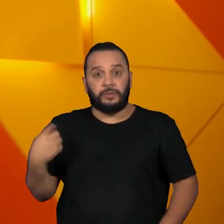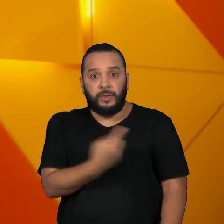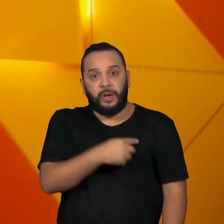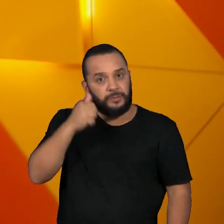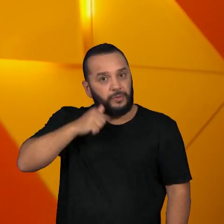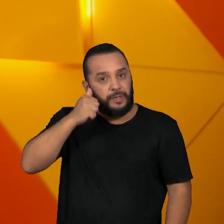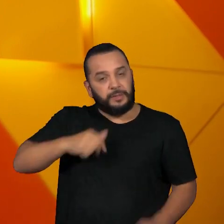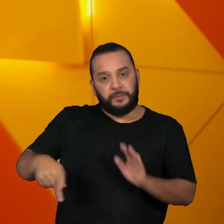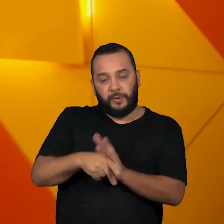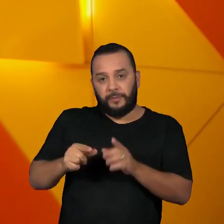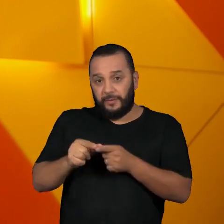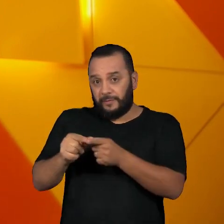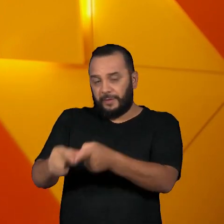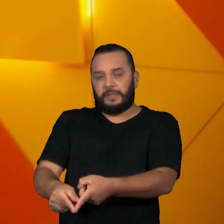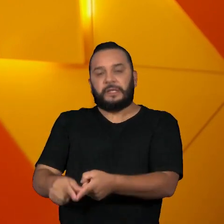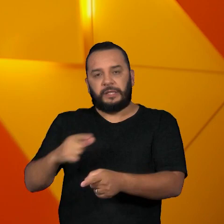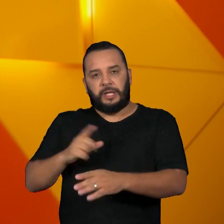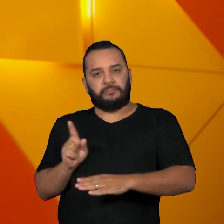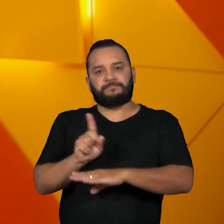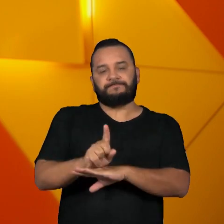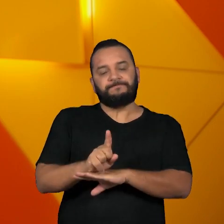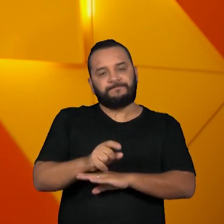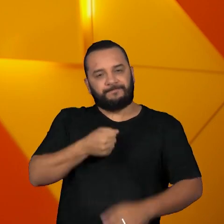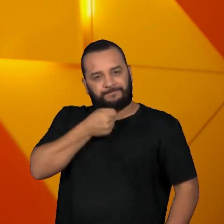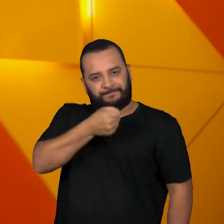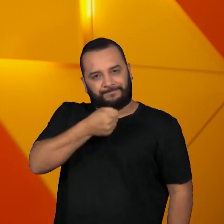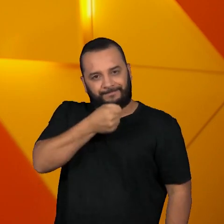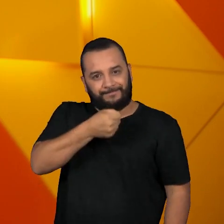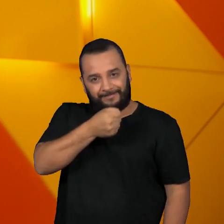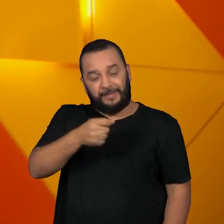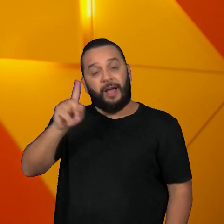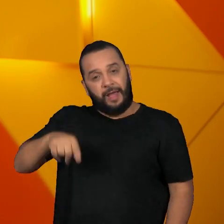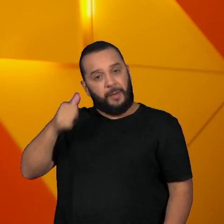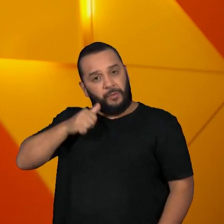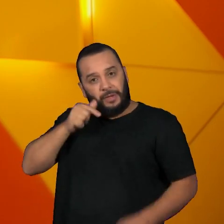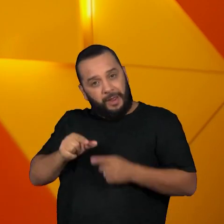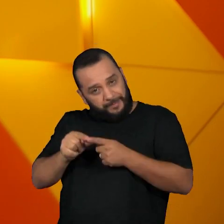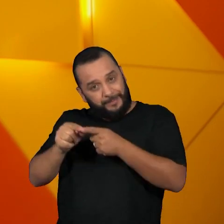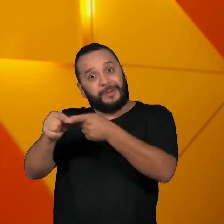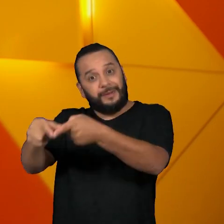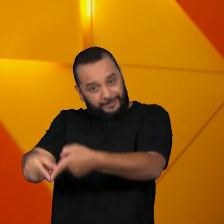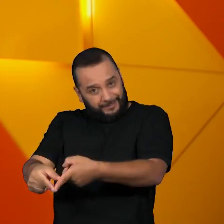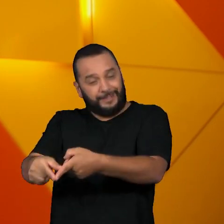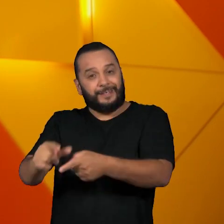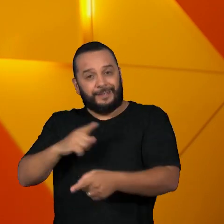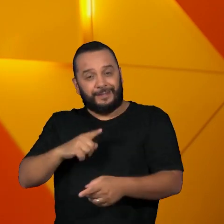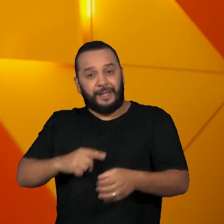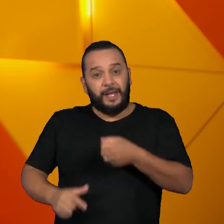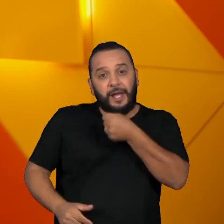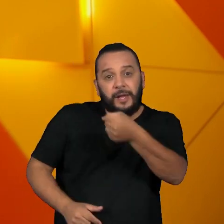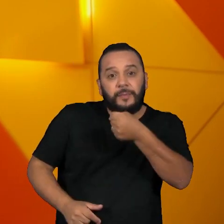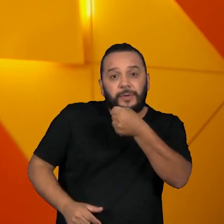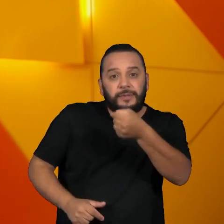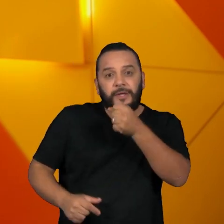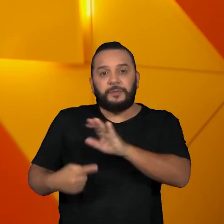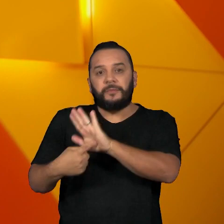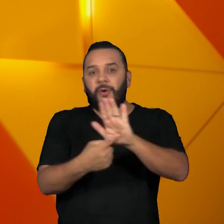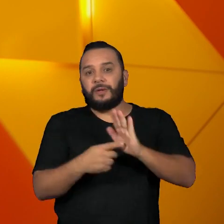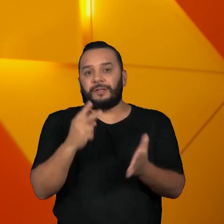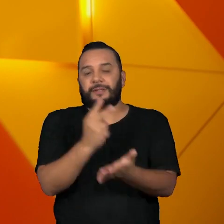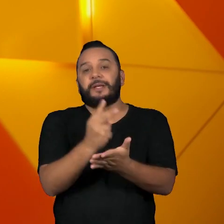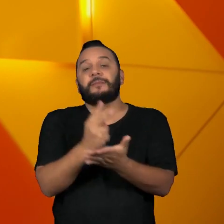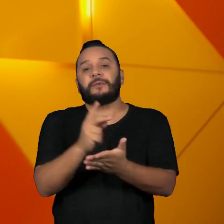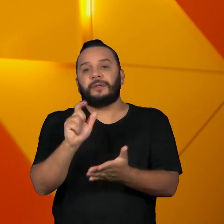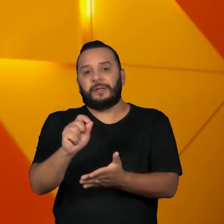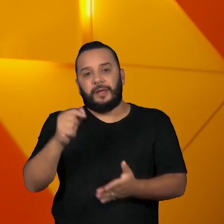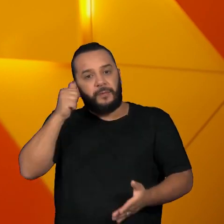no jornalismo. A equipe é formada por mulheres periféricas e as reportagens sempre trazem uma mulher negra no